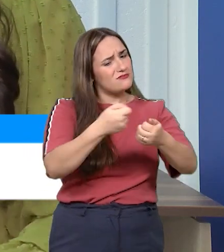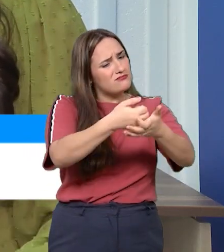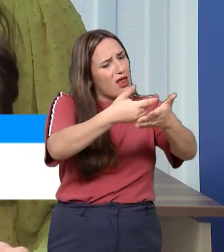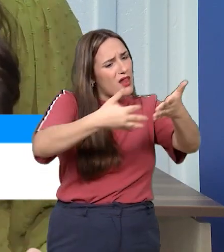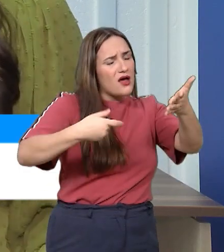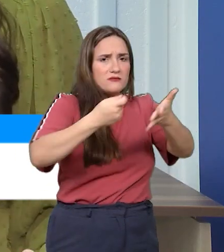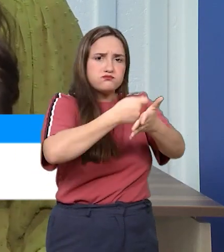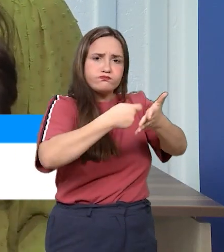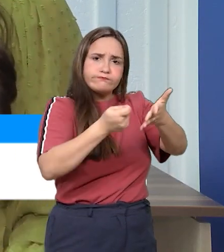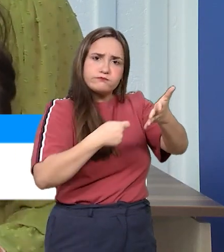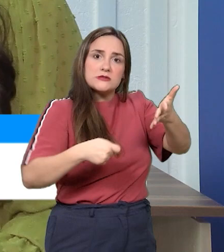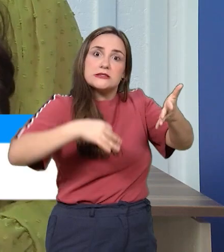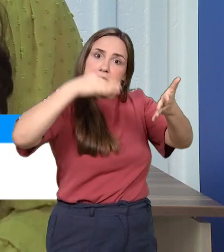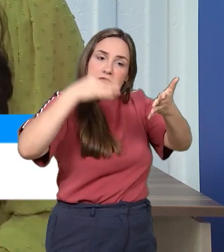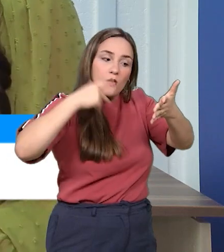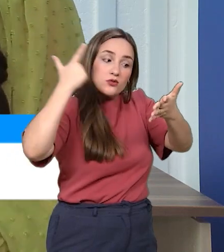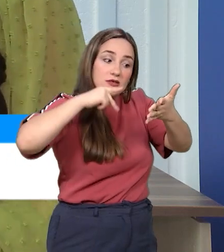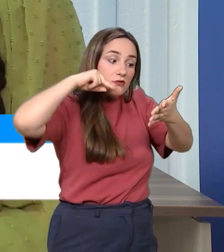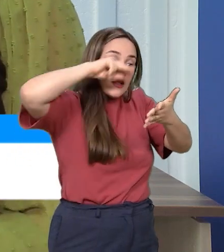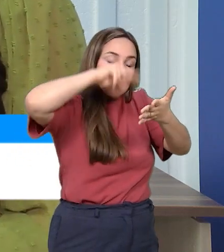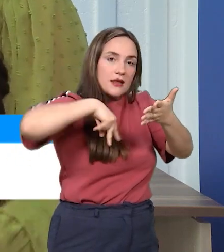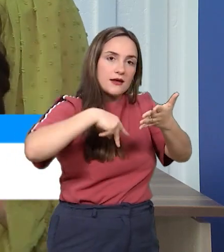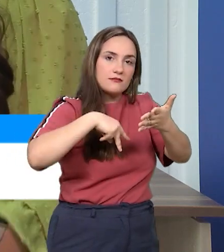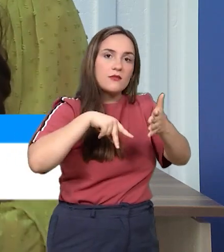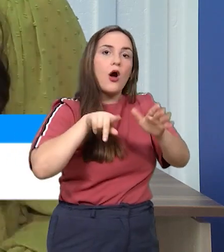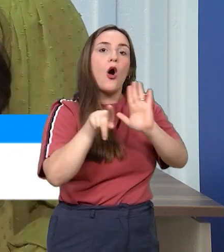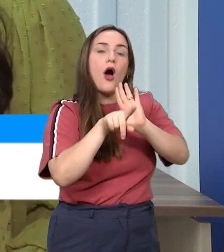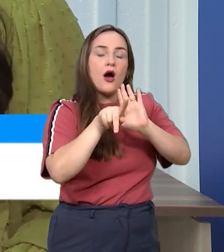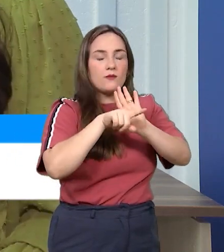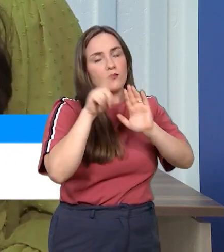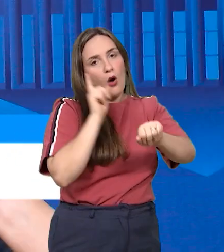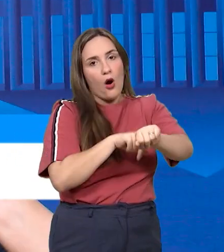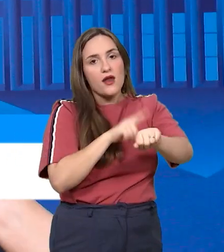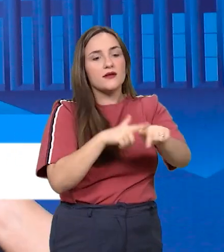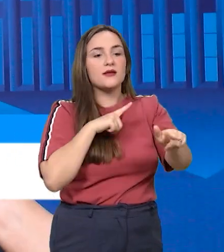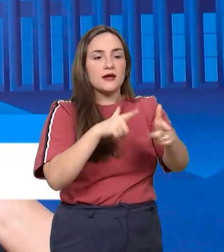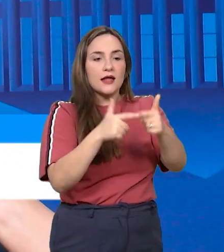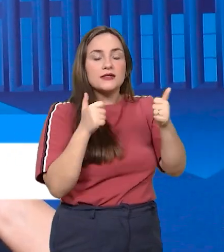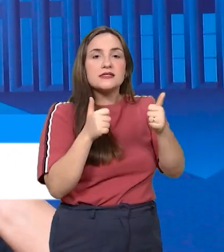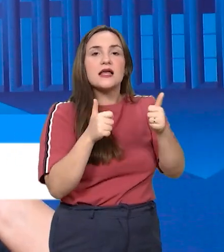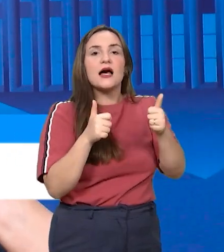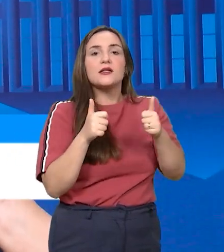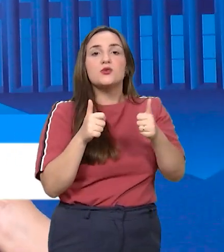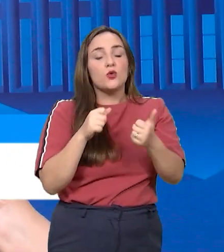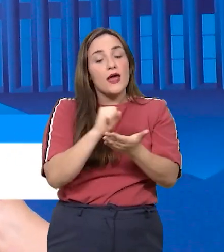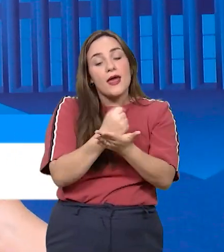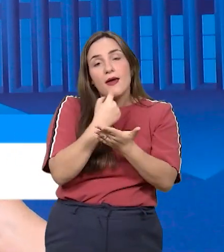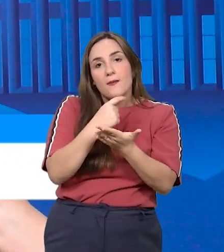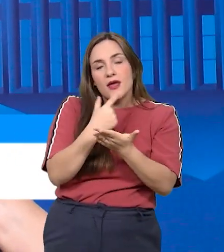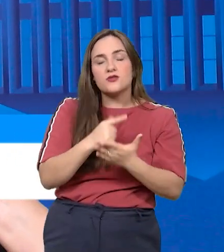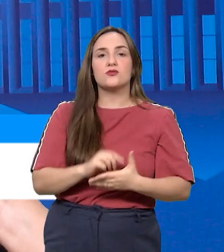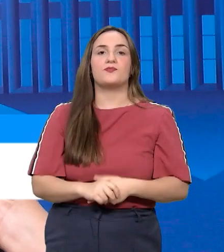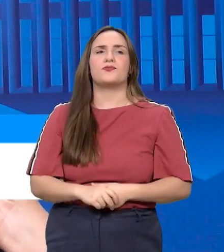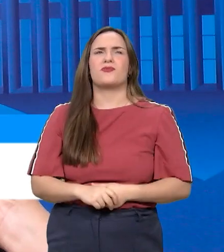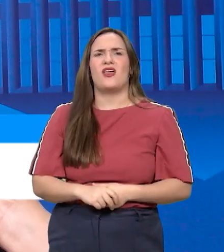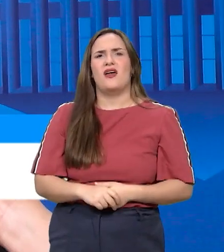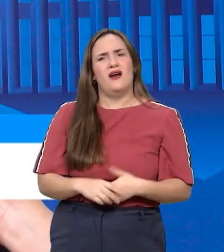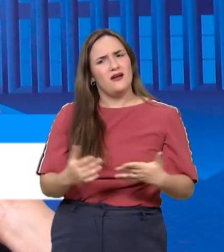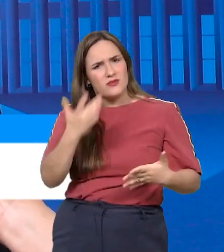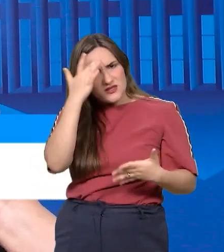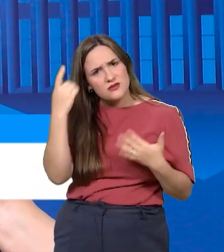a importância da descrição legível na receita. As pessoas têm que saberem